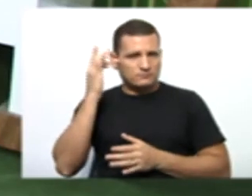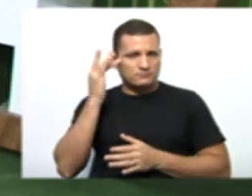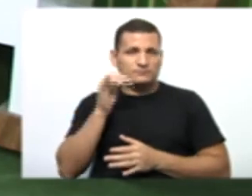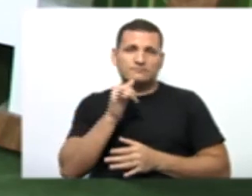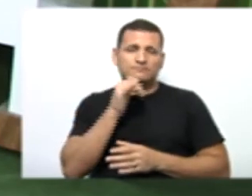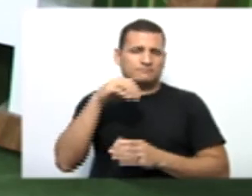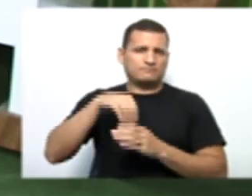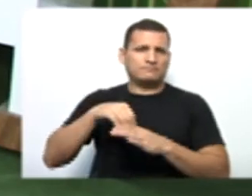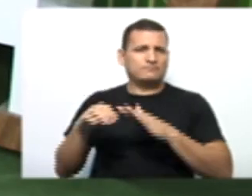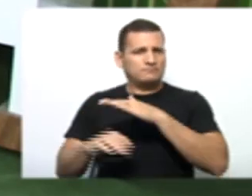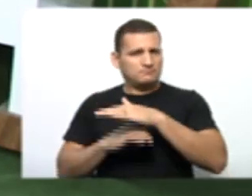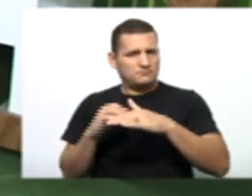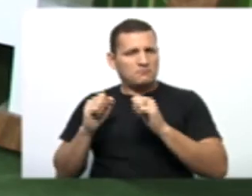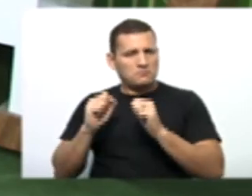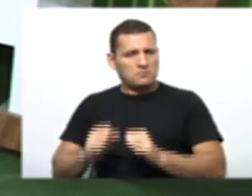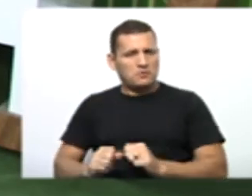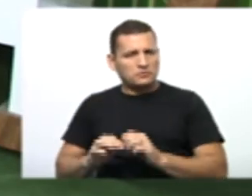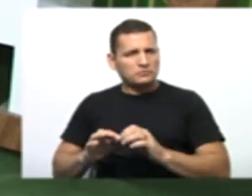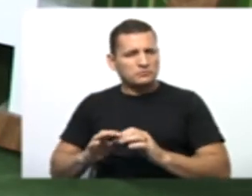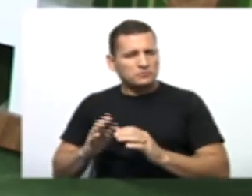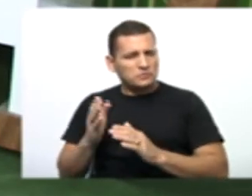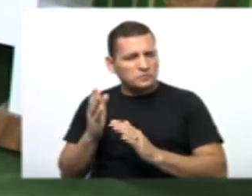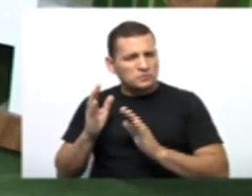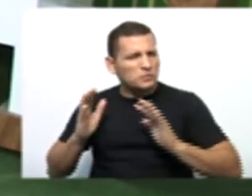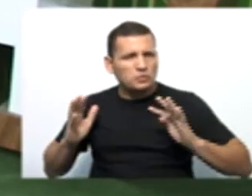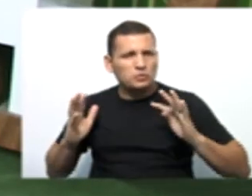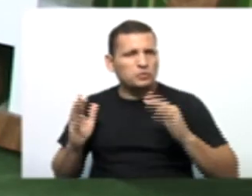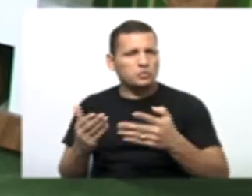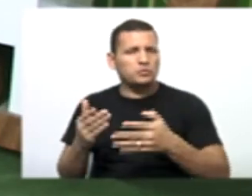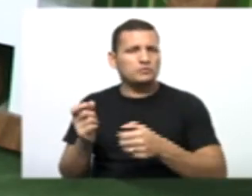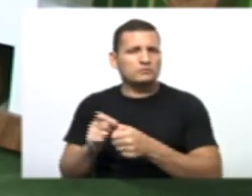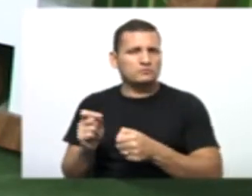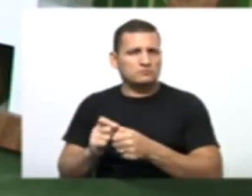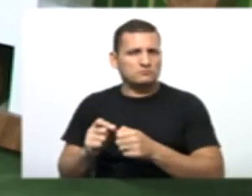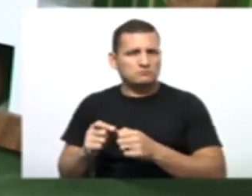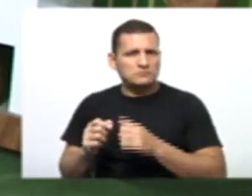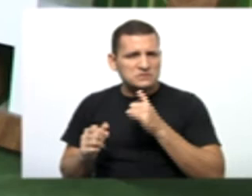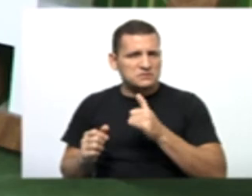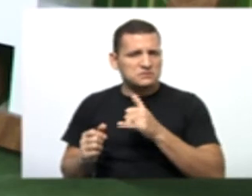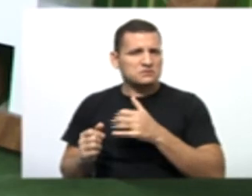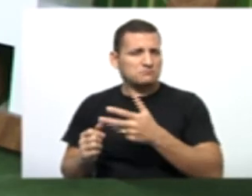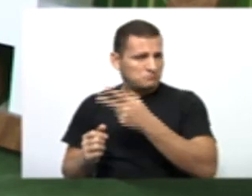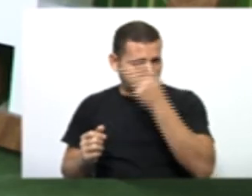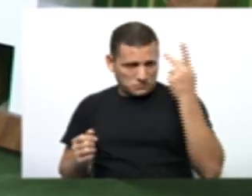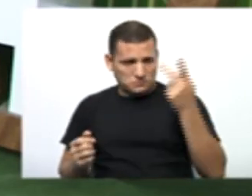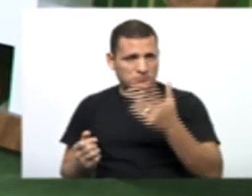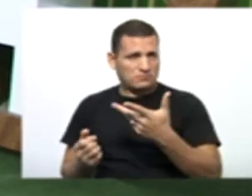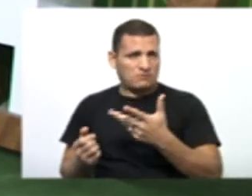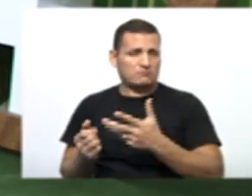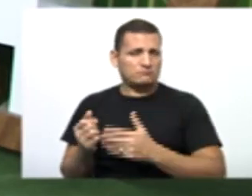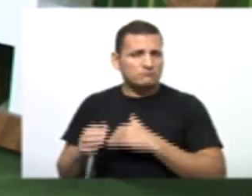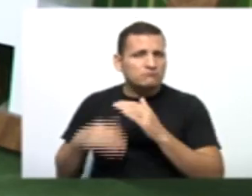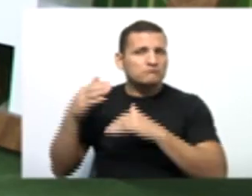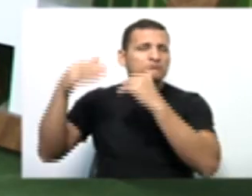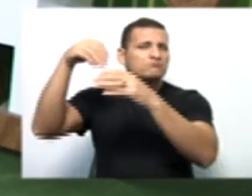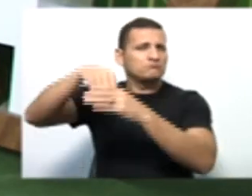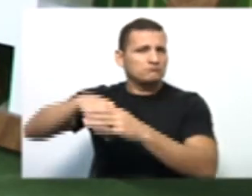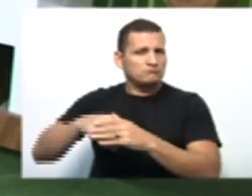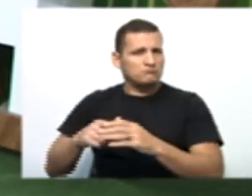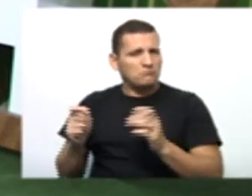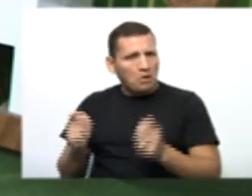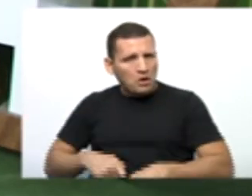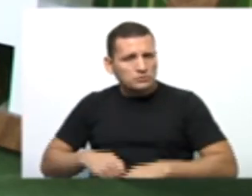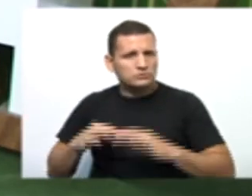dentro de uma empresa, de um órgão público, para que uma pessoa possa crescer dentro da instituição? Você acha que qualquer comportamento, né,